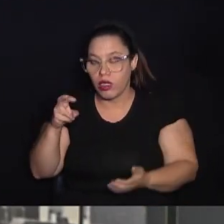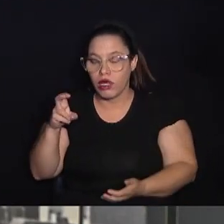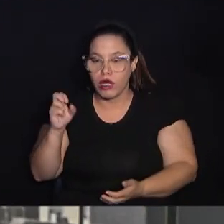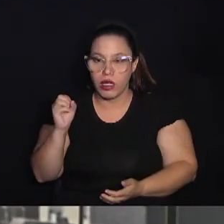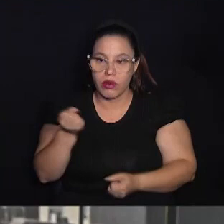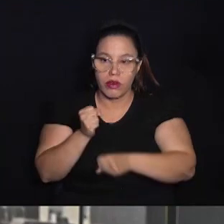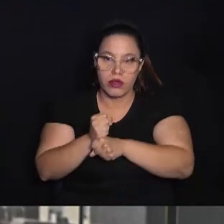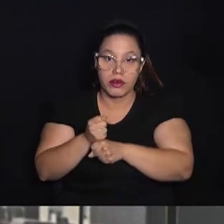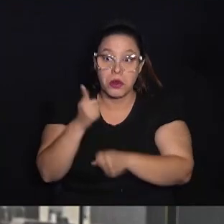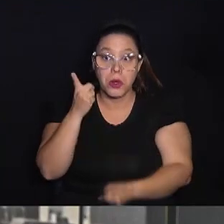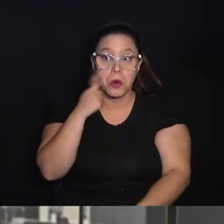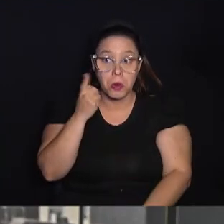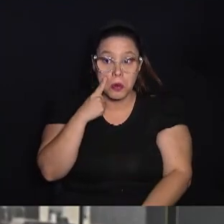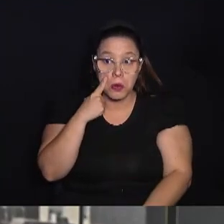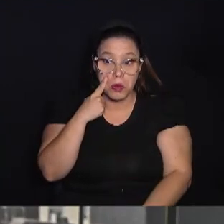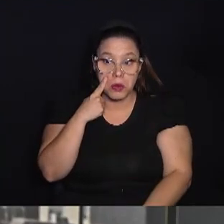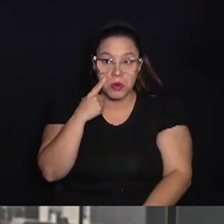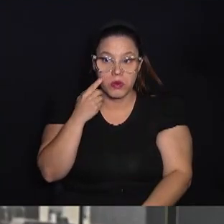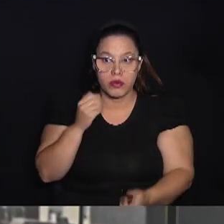dê só uma olhada